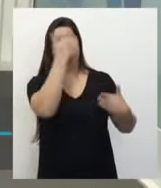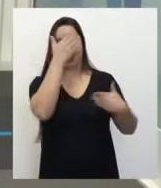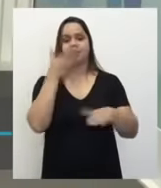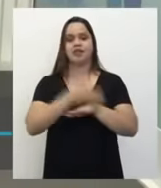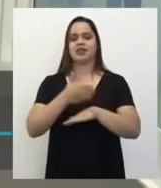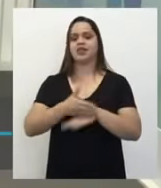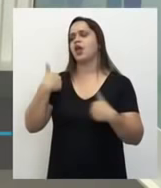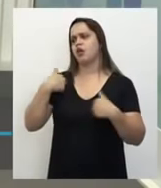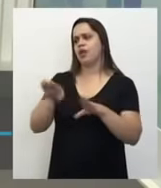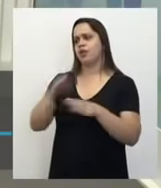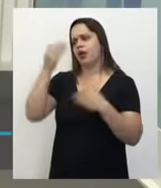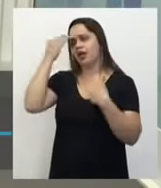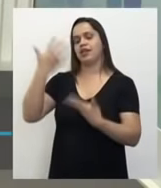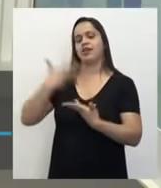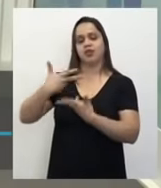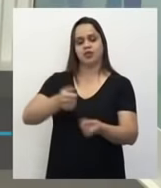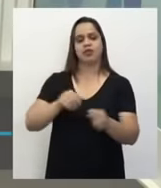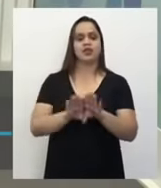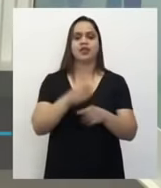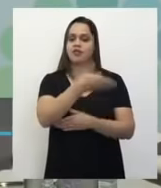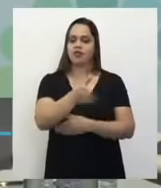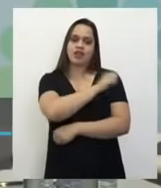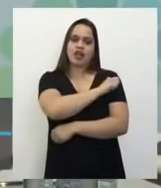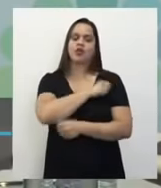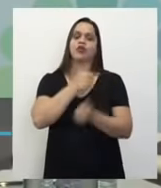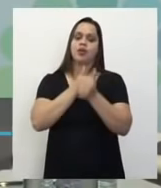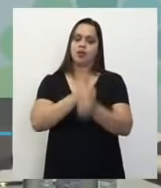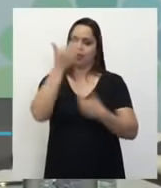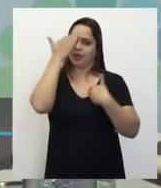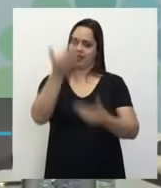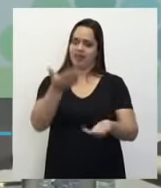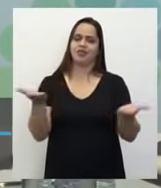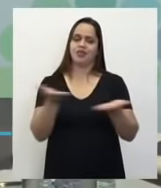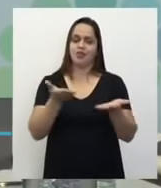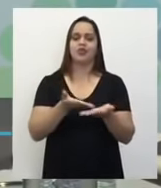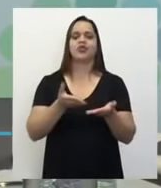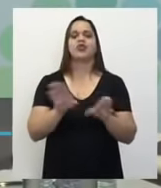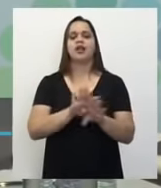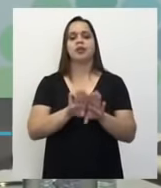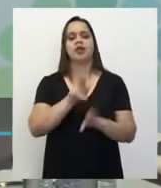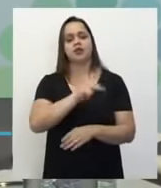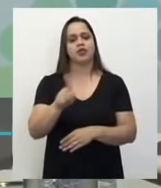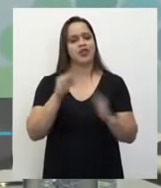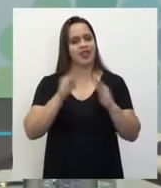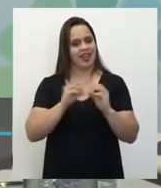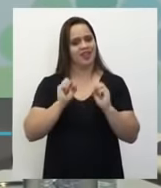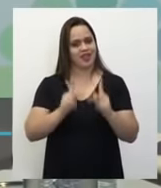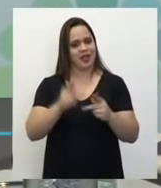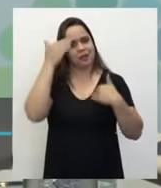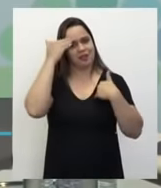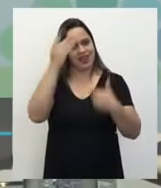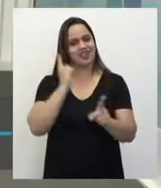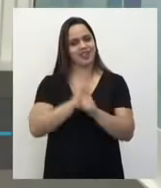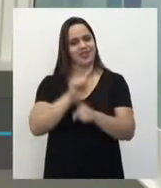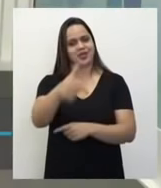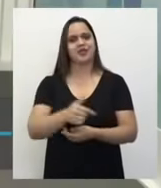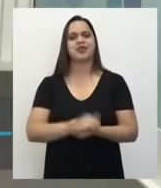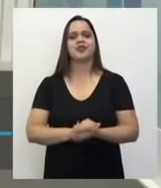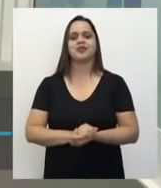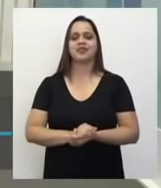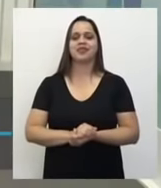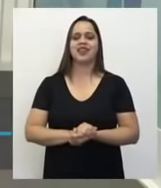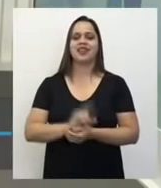Obrigada a você, Fernanda, pelo convite e obrigada a todos os alunos que nos assistiram, os professores também aí em casa. Obrigada, gente. A gente se vê. Até a próxima aula. A gente se vê